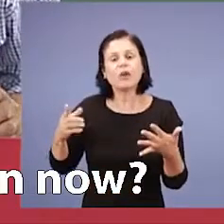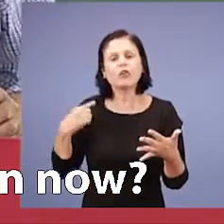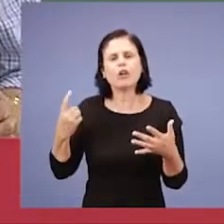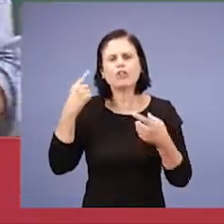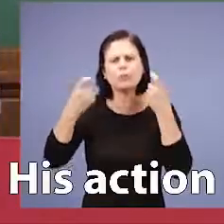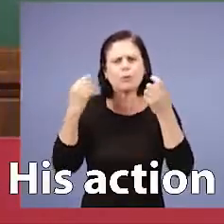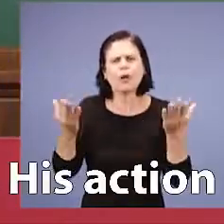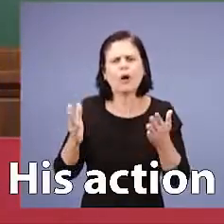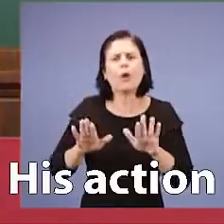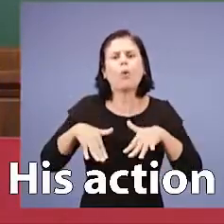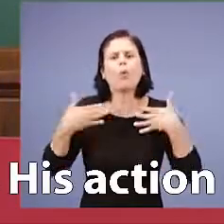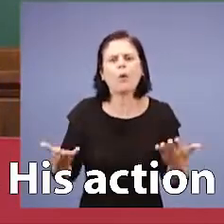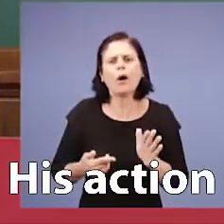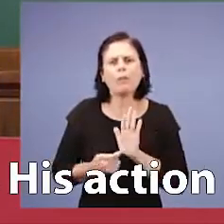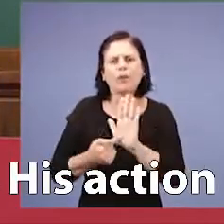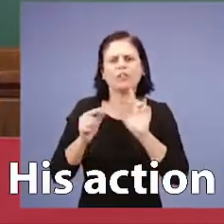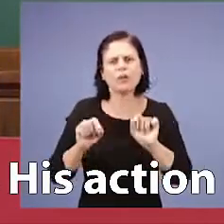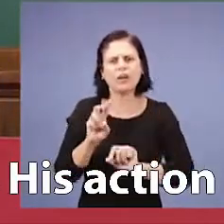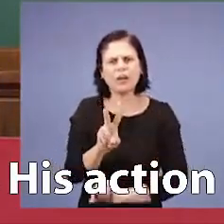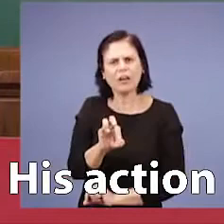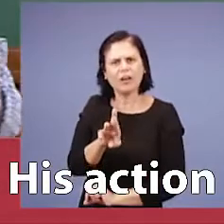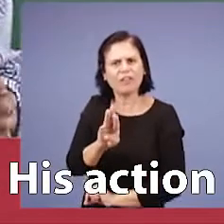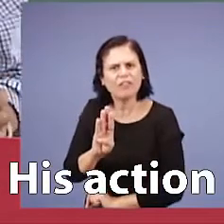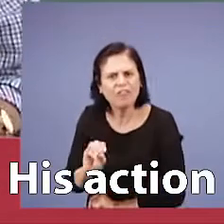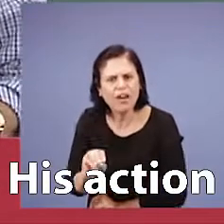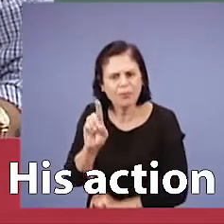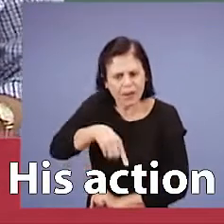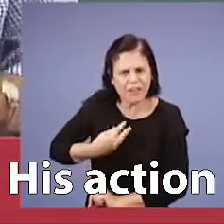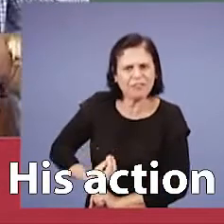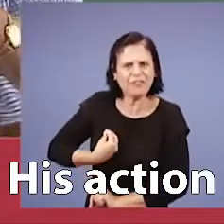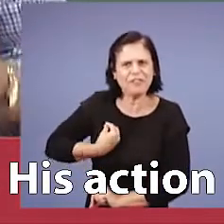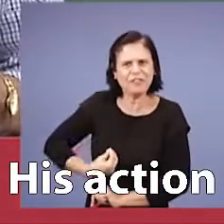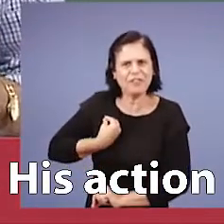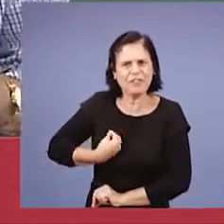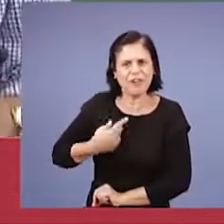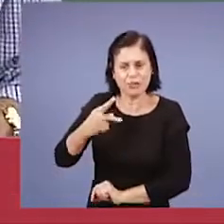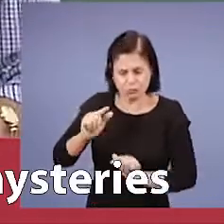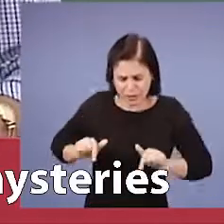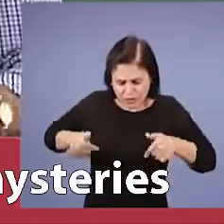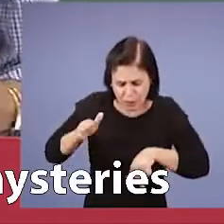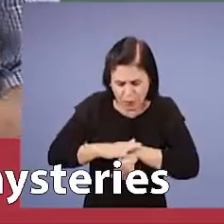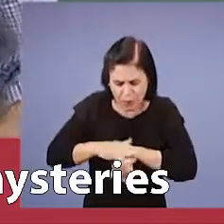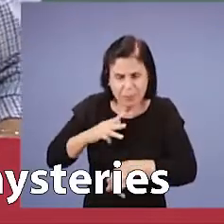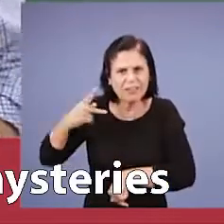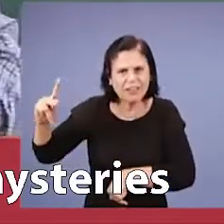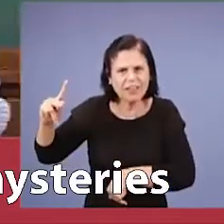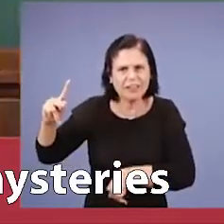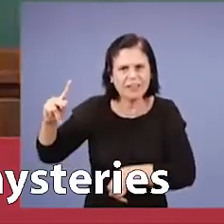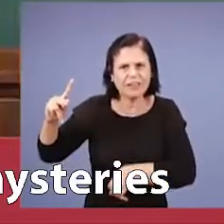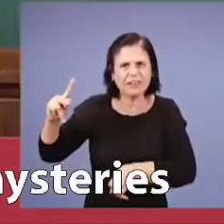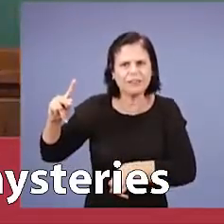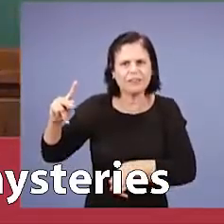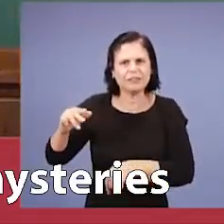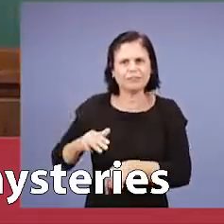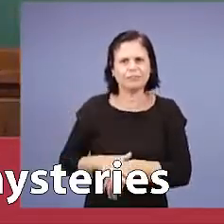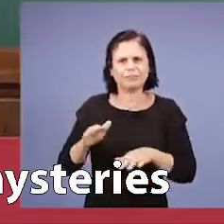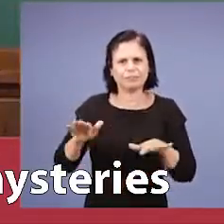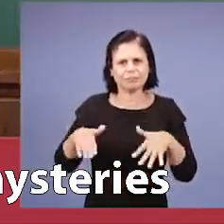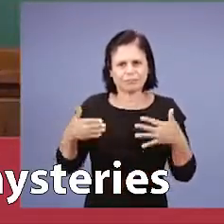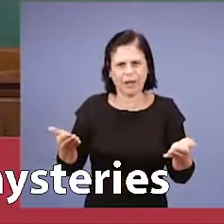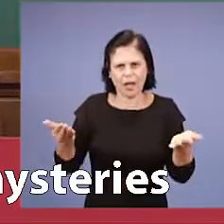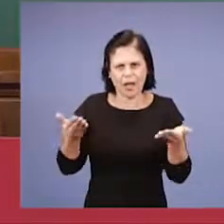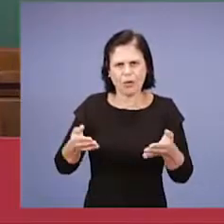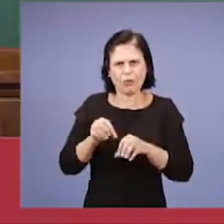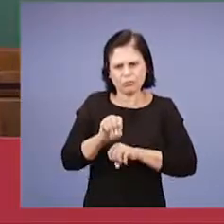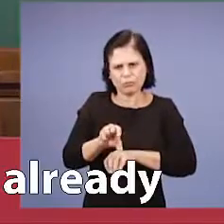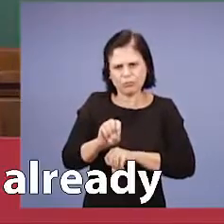agora é mostrar que o verbo é vivo é sua ação vamos lá agora os ensinos e